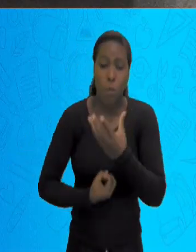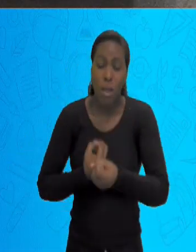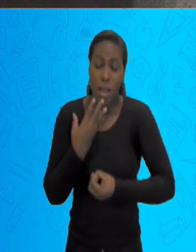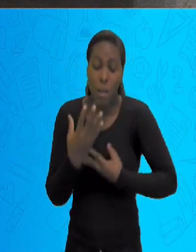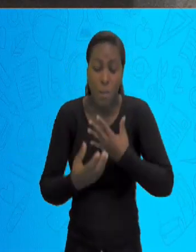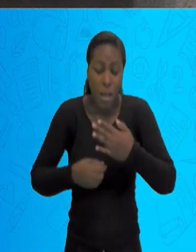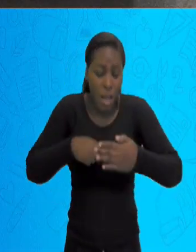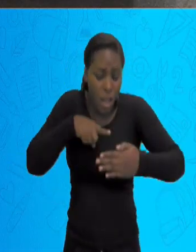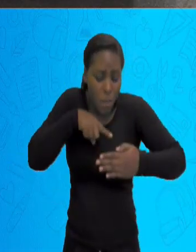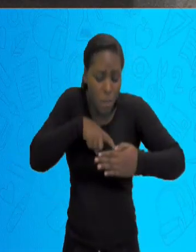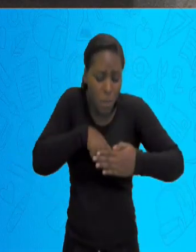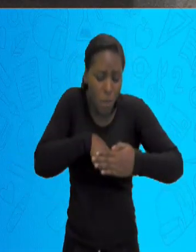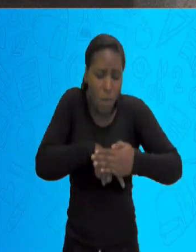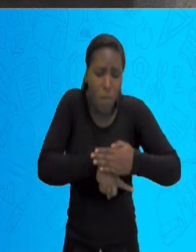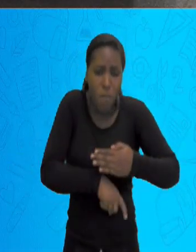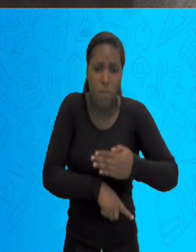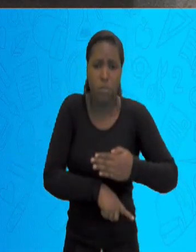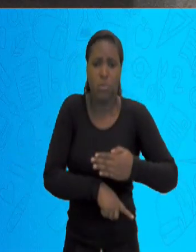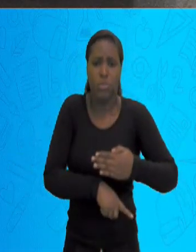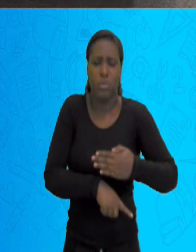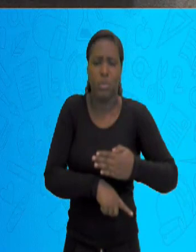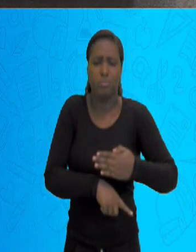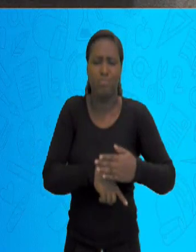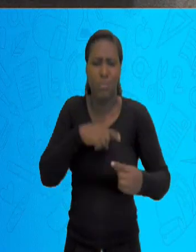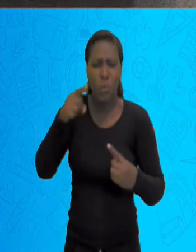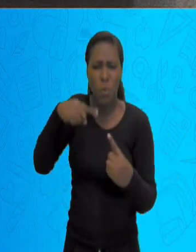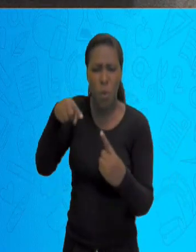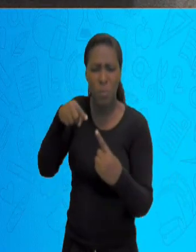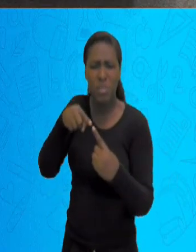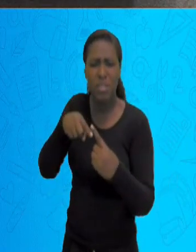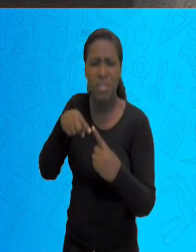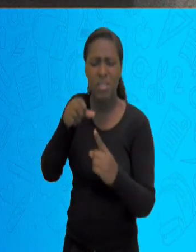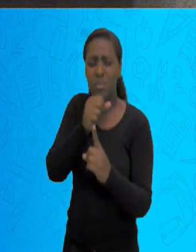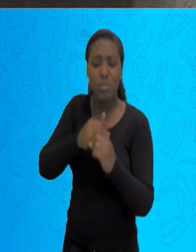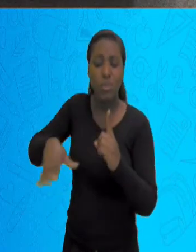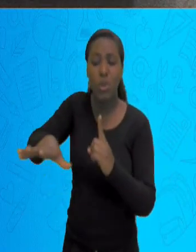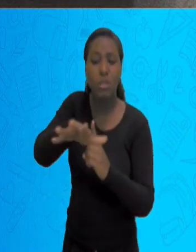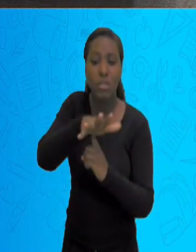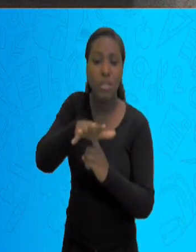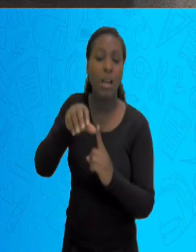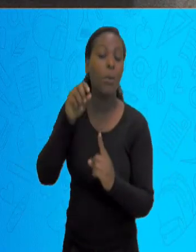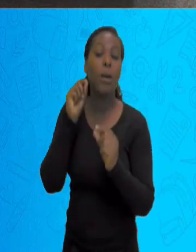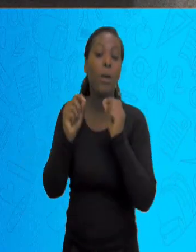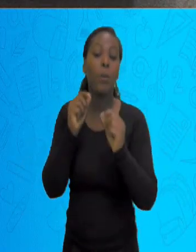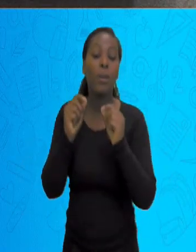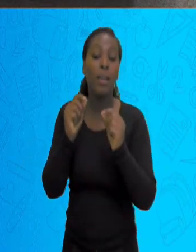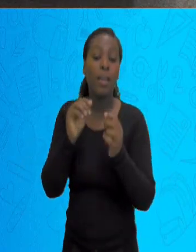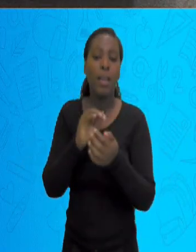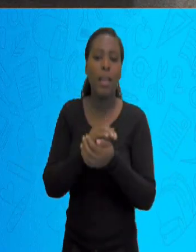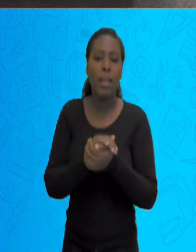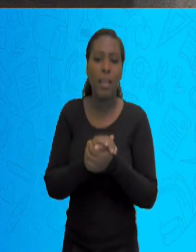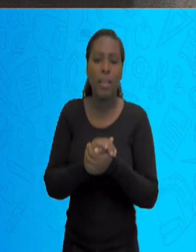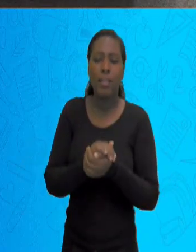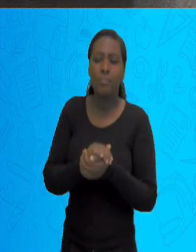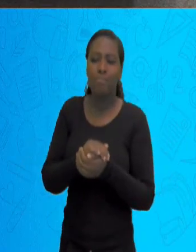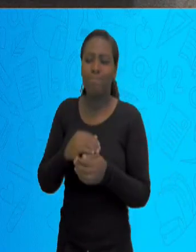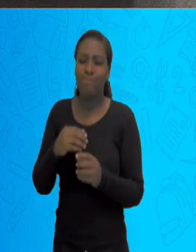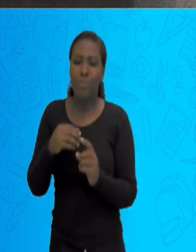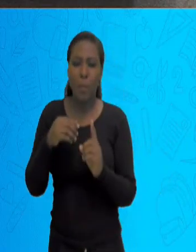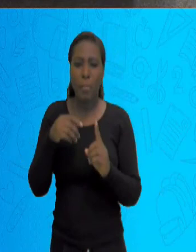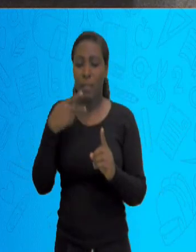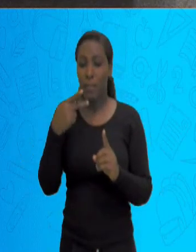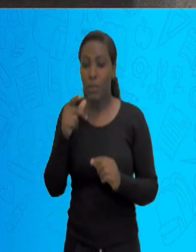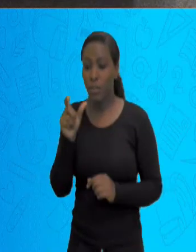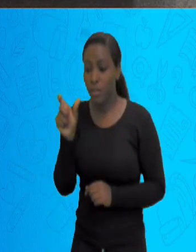reflexão social, que descreve um homem simples que acorda cedo, que vai